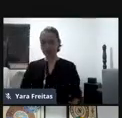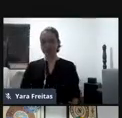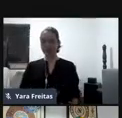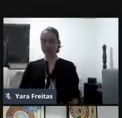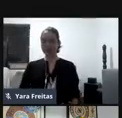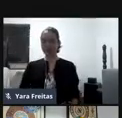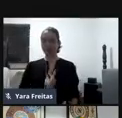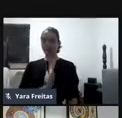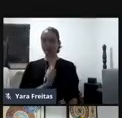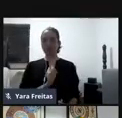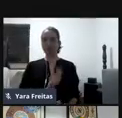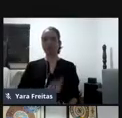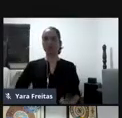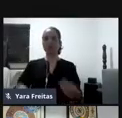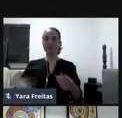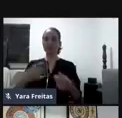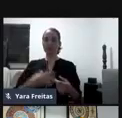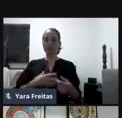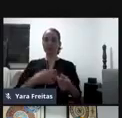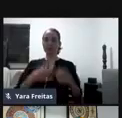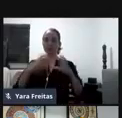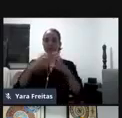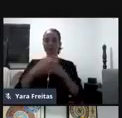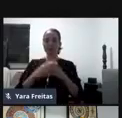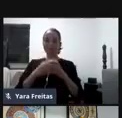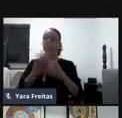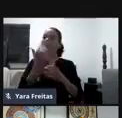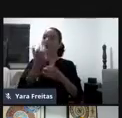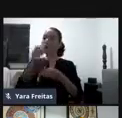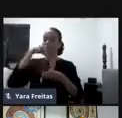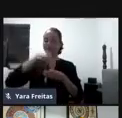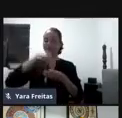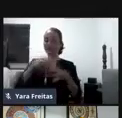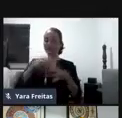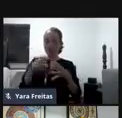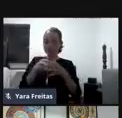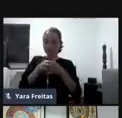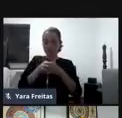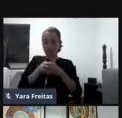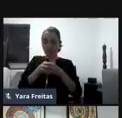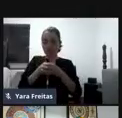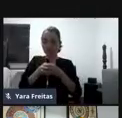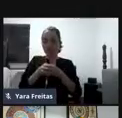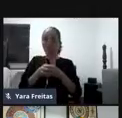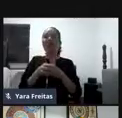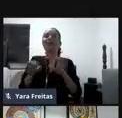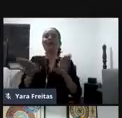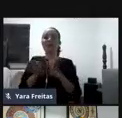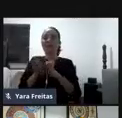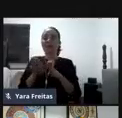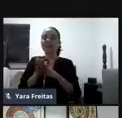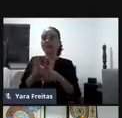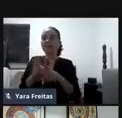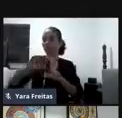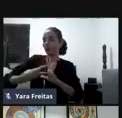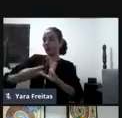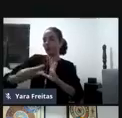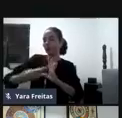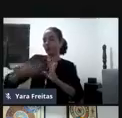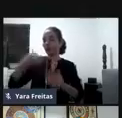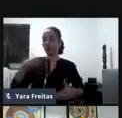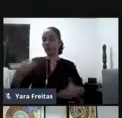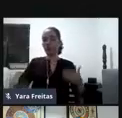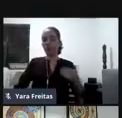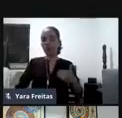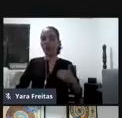de estômago também tem redução de área de absorção dessa vitamina, e a B12 ela